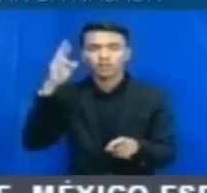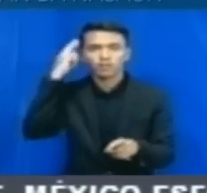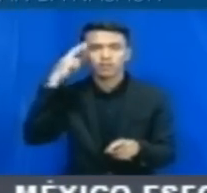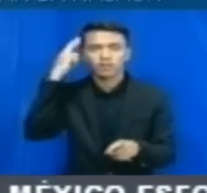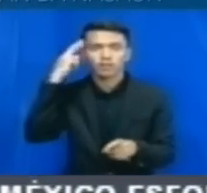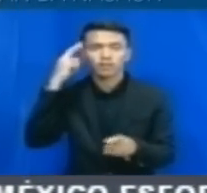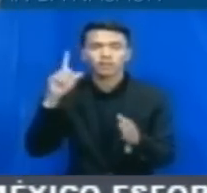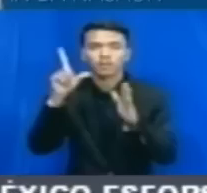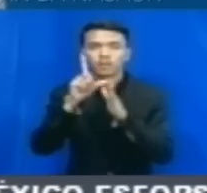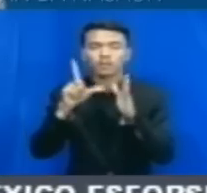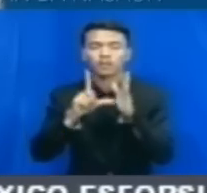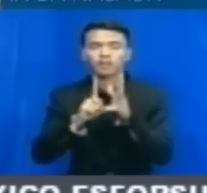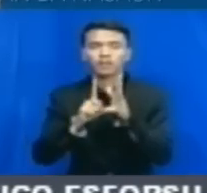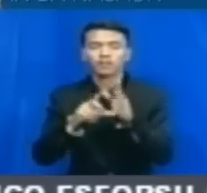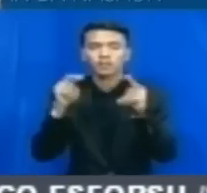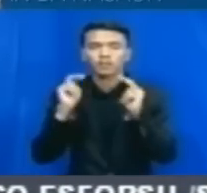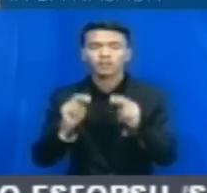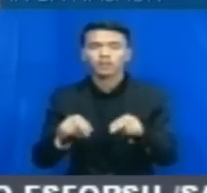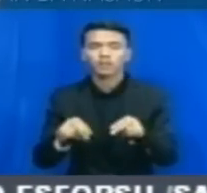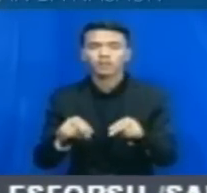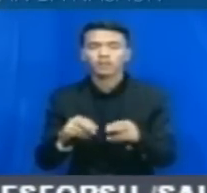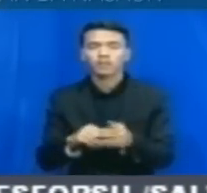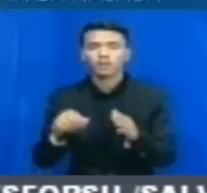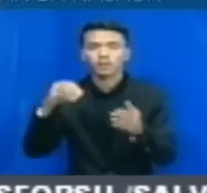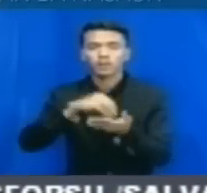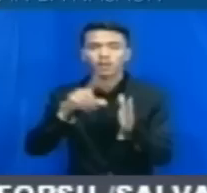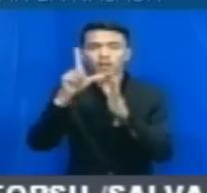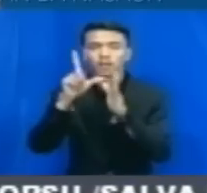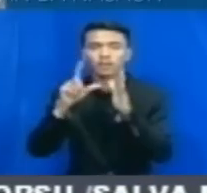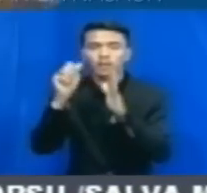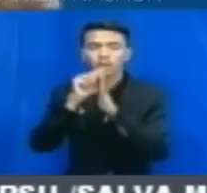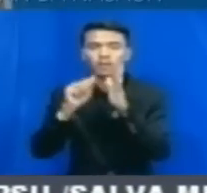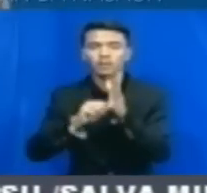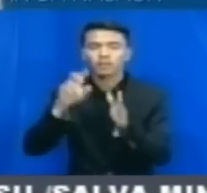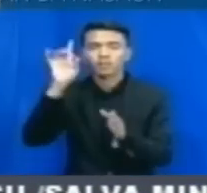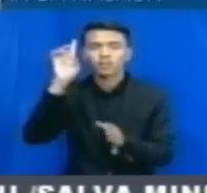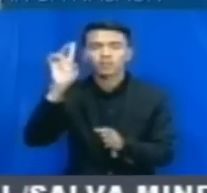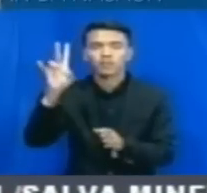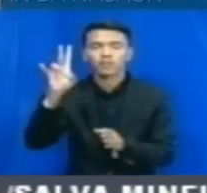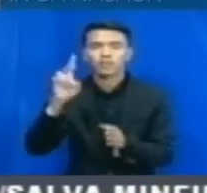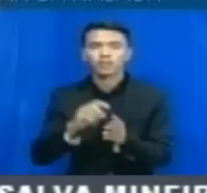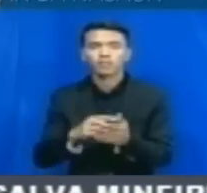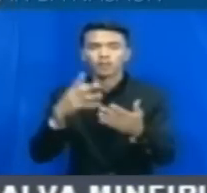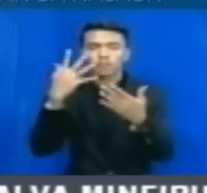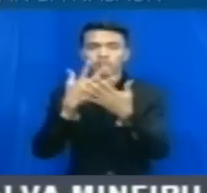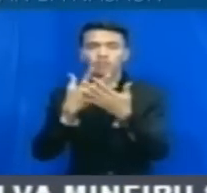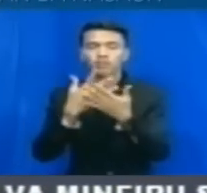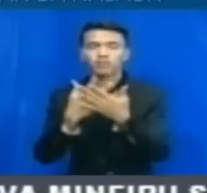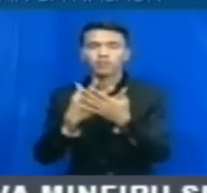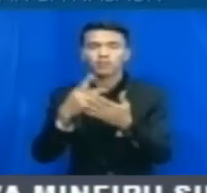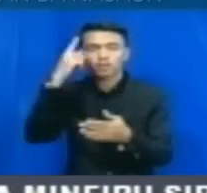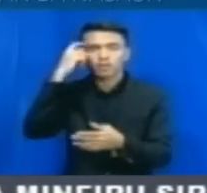mak se fraco, mas rede tem que aplicamos artigo 7 horinune aplica prisão preventiva tamba ita